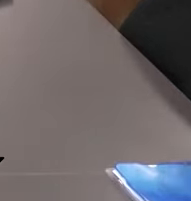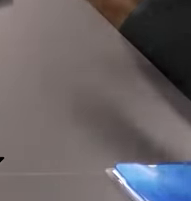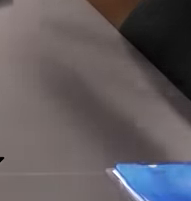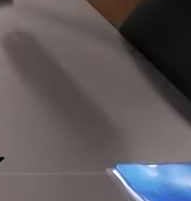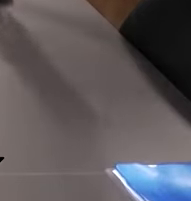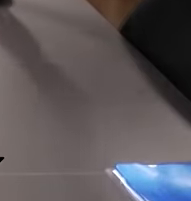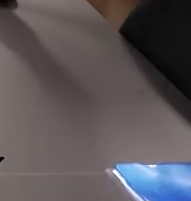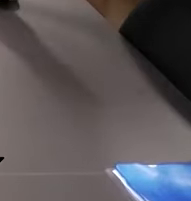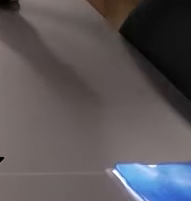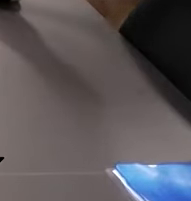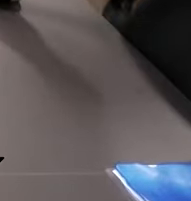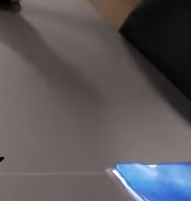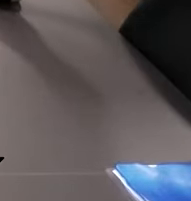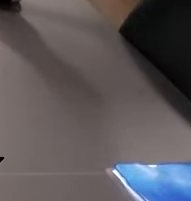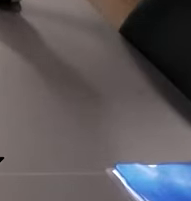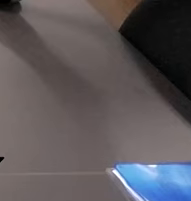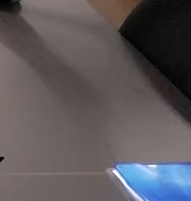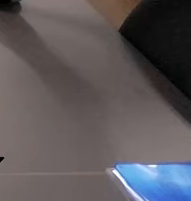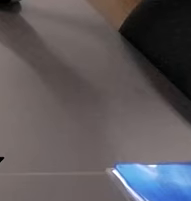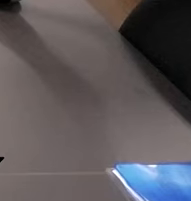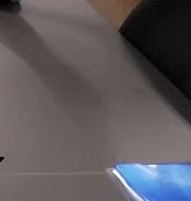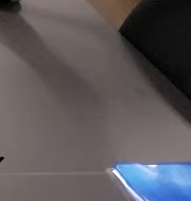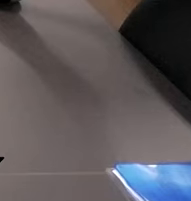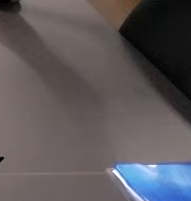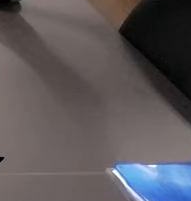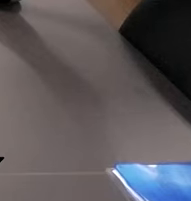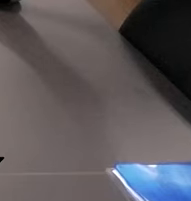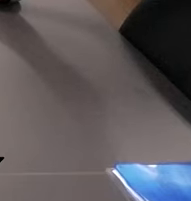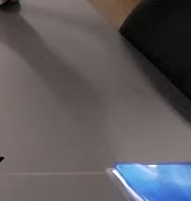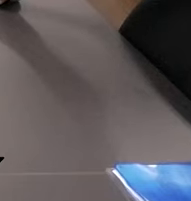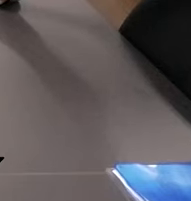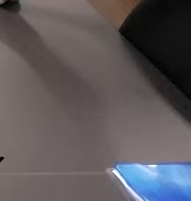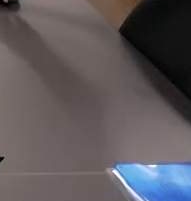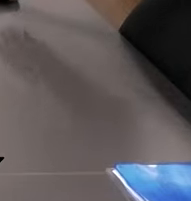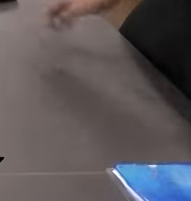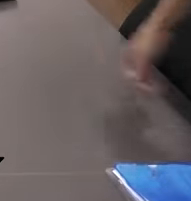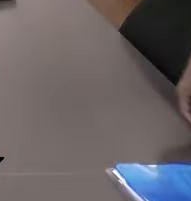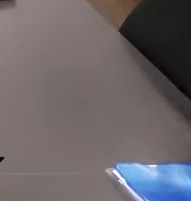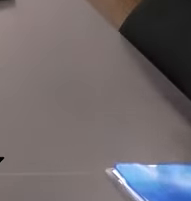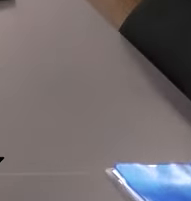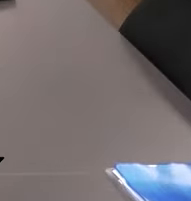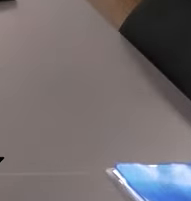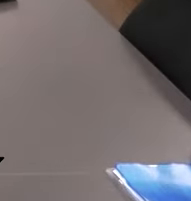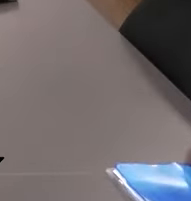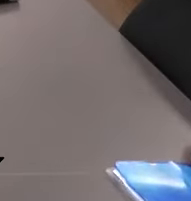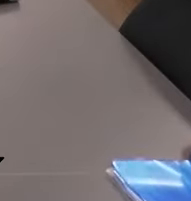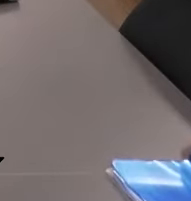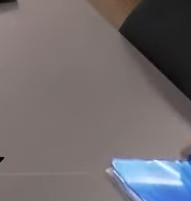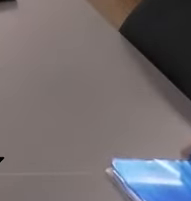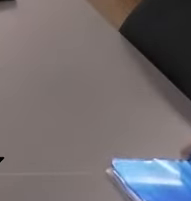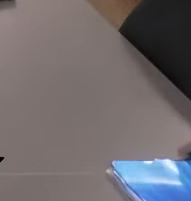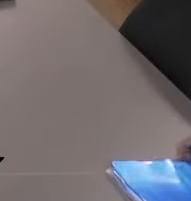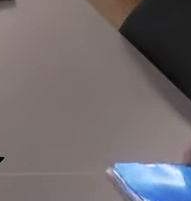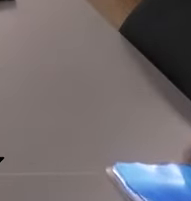só o exercício, deputado Mink, de compilar as matérias que carecem de discussão nesse momento. Está encerrada